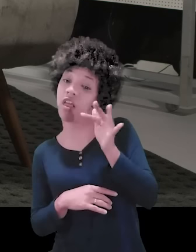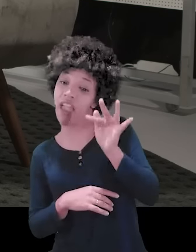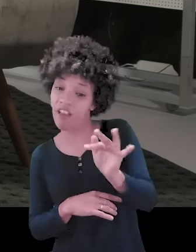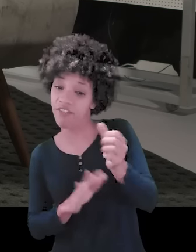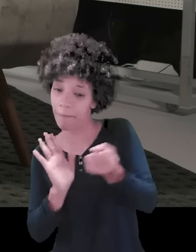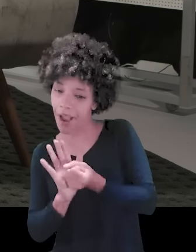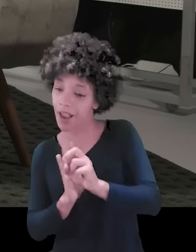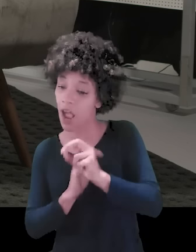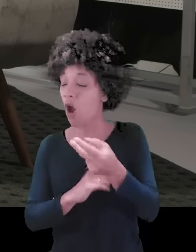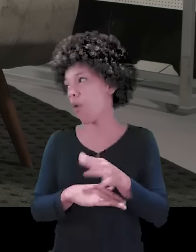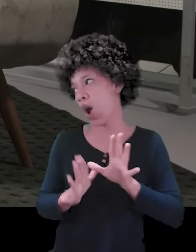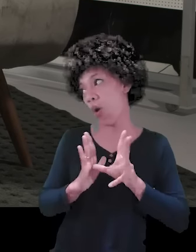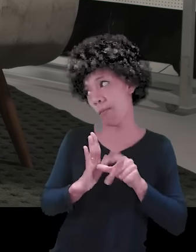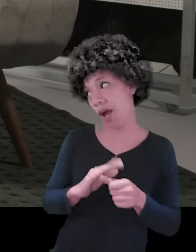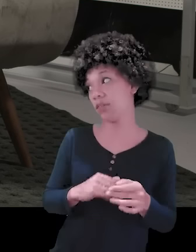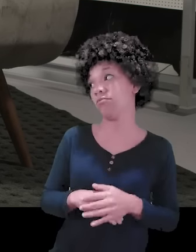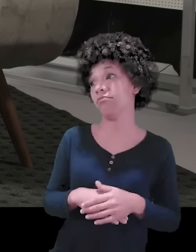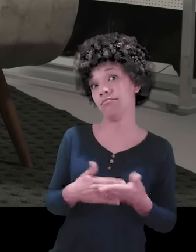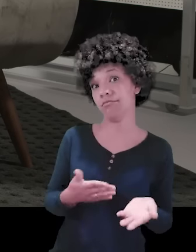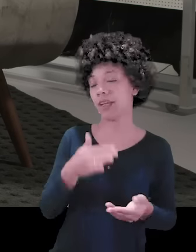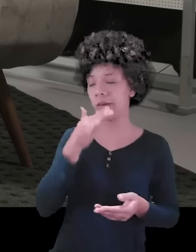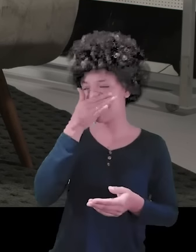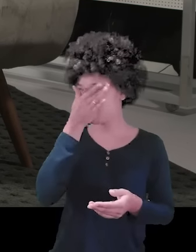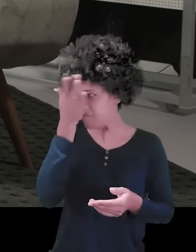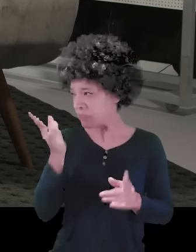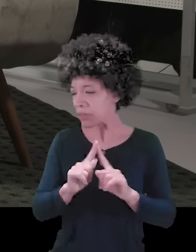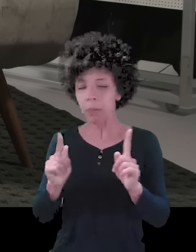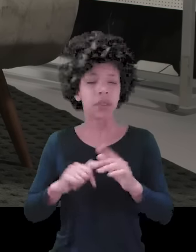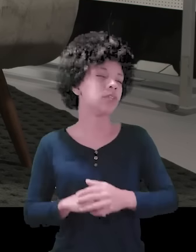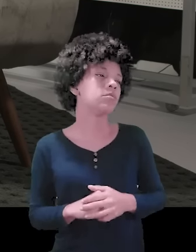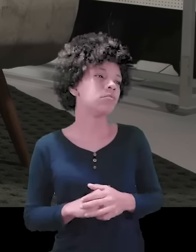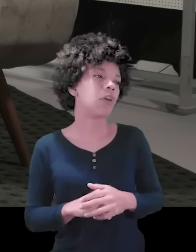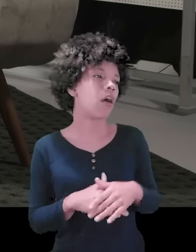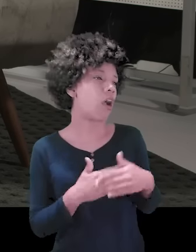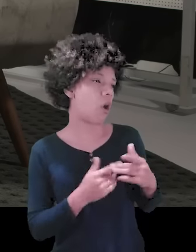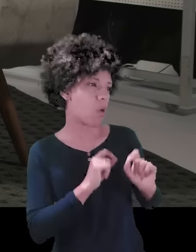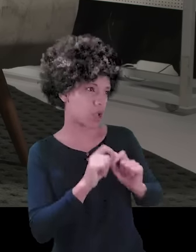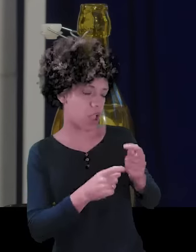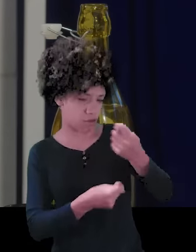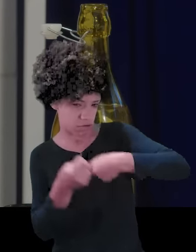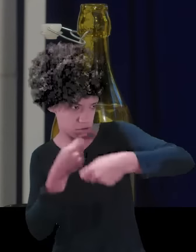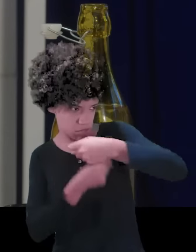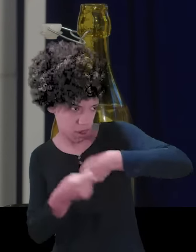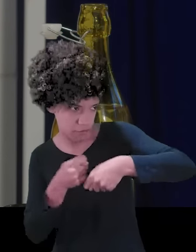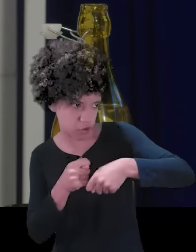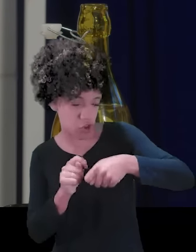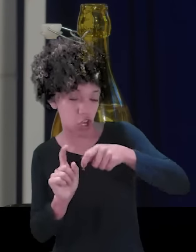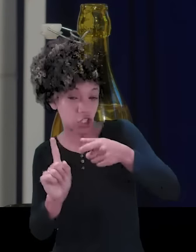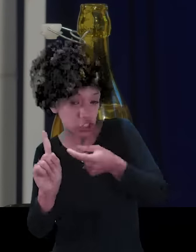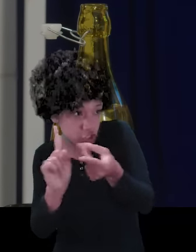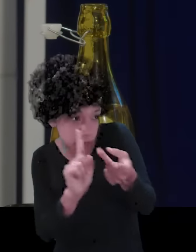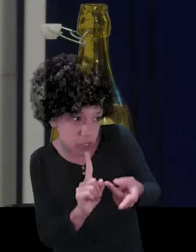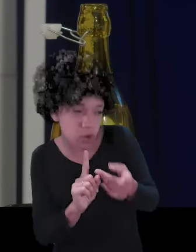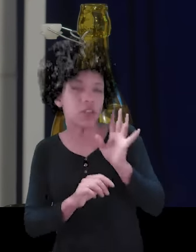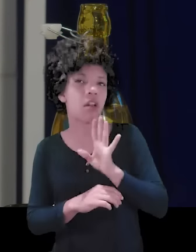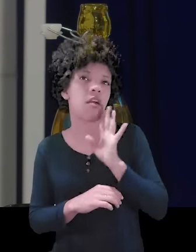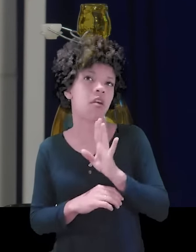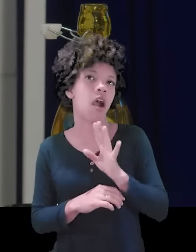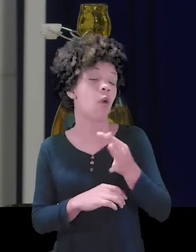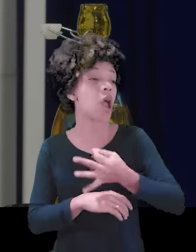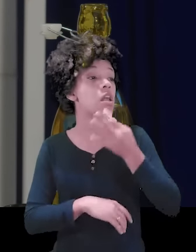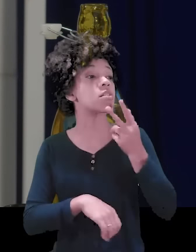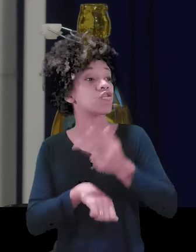roubado né é eu ele veio com f ele é roubado digitar assim quando o tráfico de tráfico de pessoas é muito legal